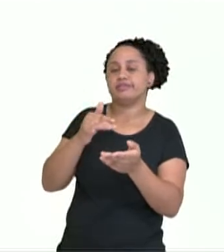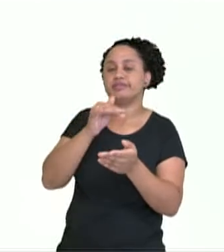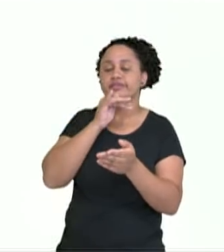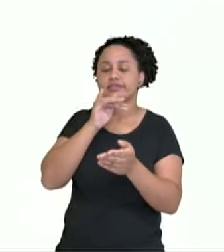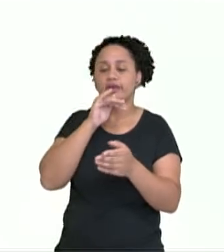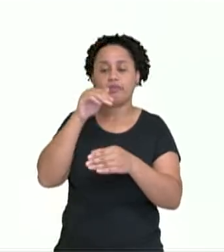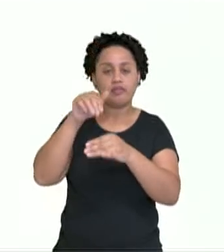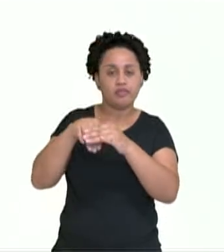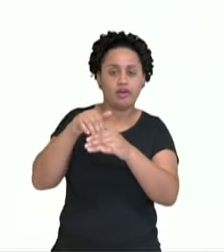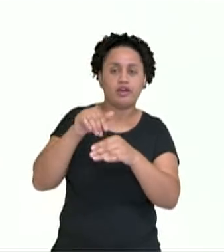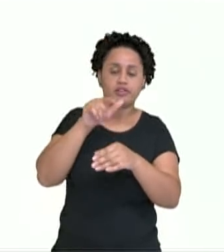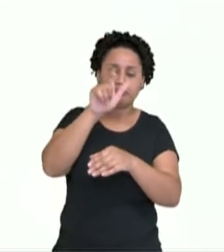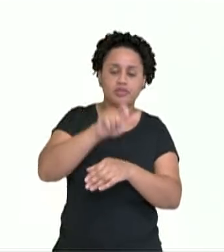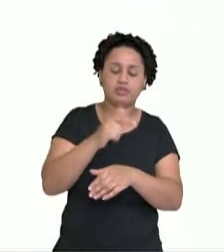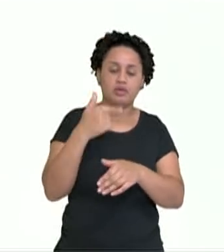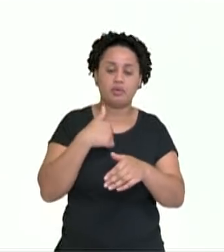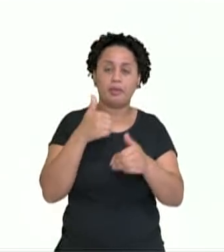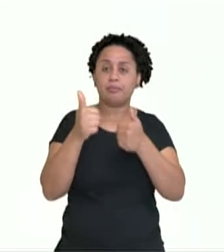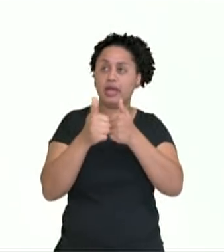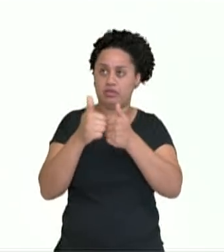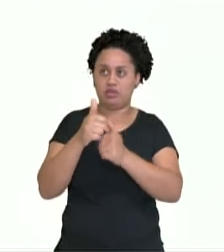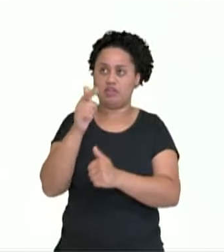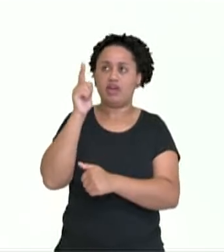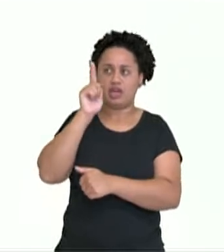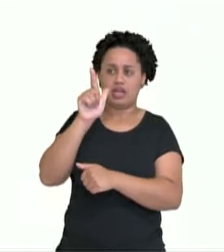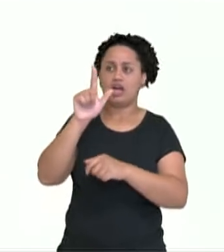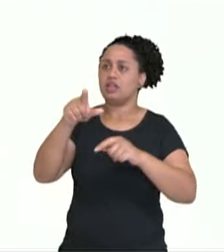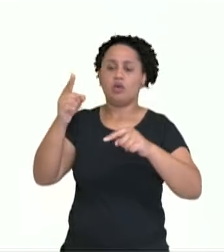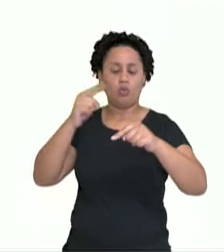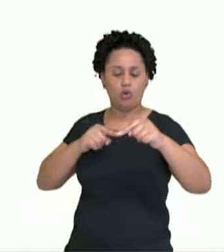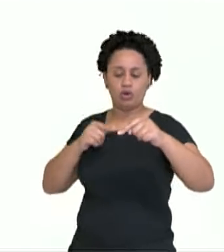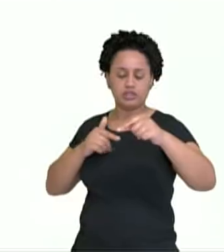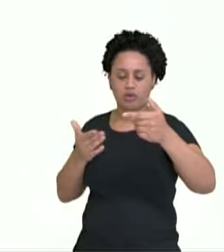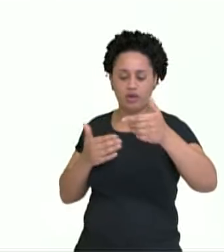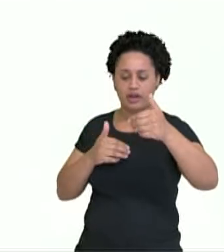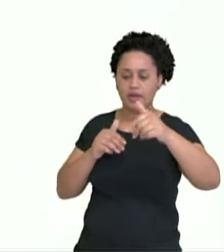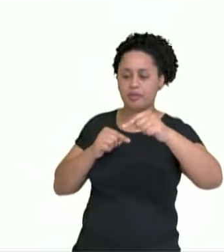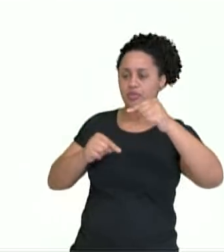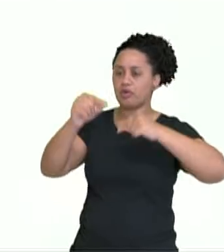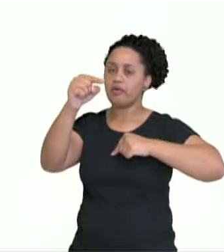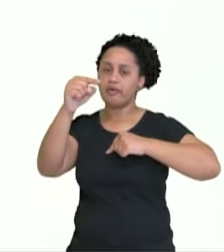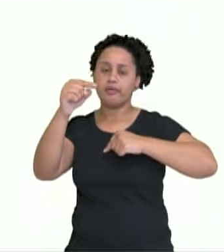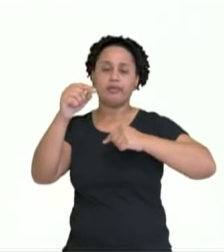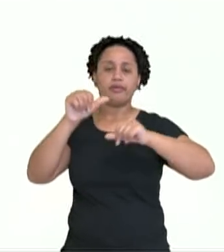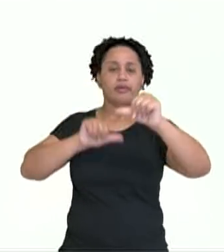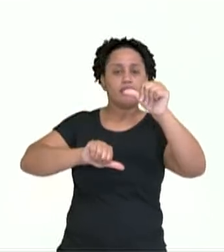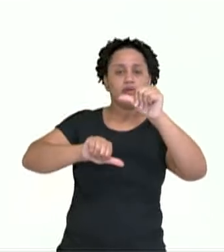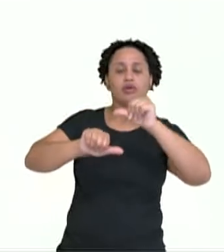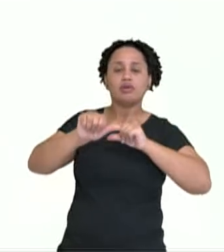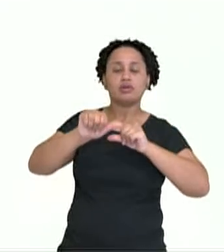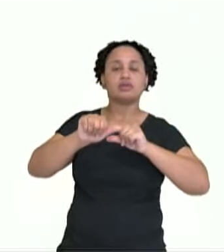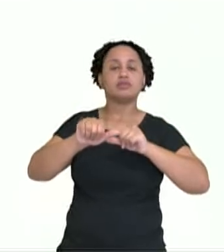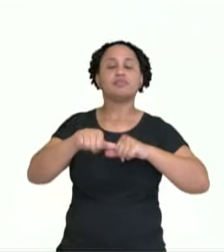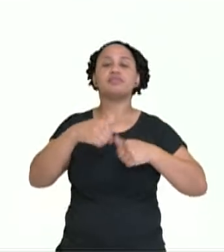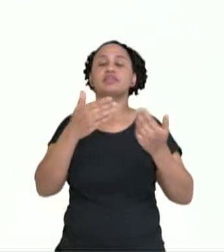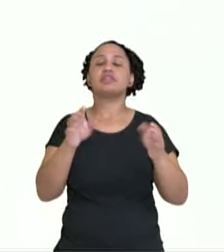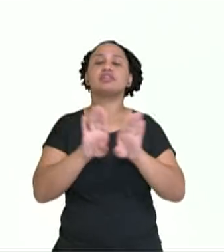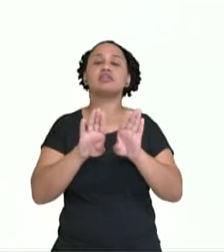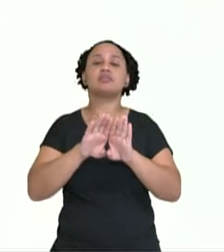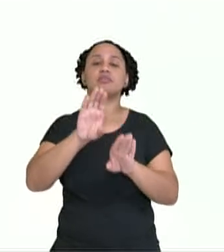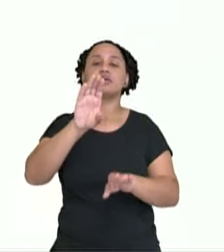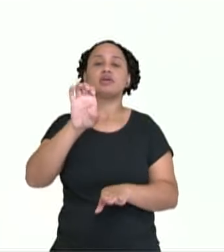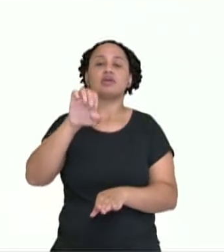repente, está próximo de ganhar, de repente o outro já encosta, depois o outro sobe de volta, né? E o censo, né? Até que ponto o censo